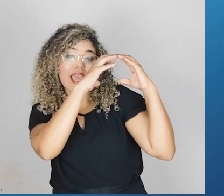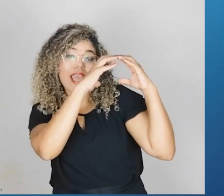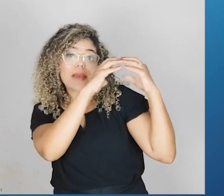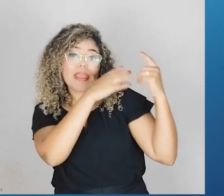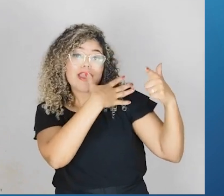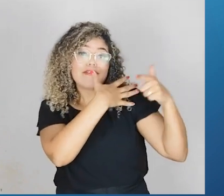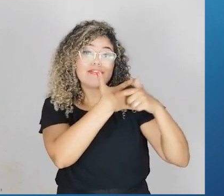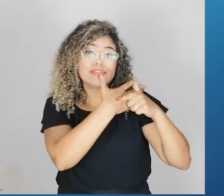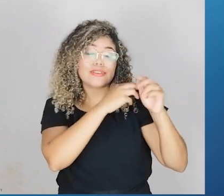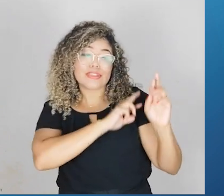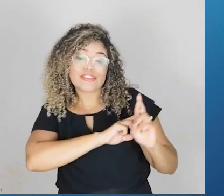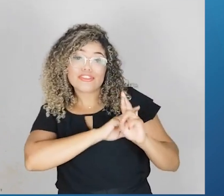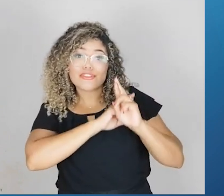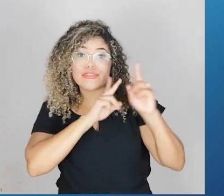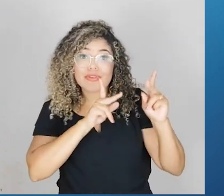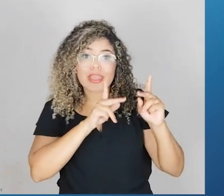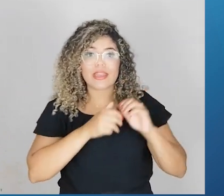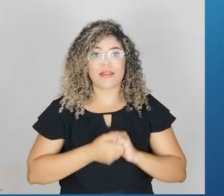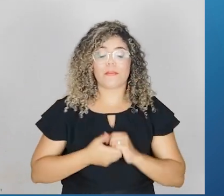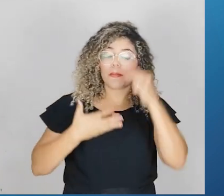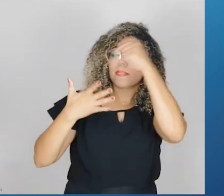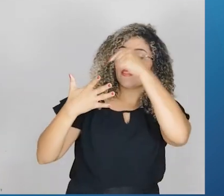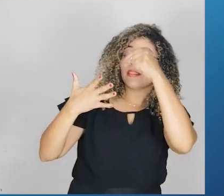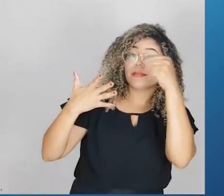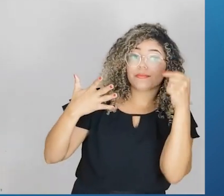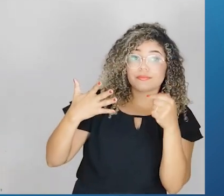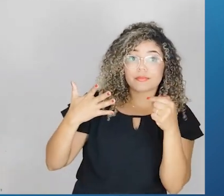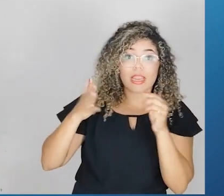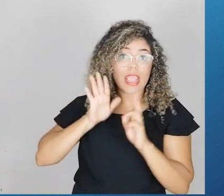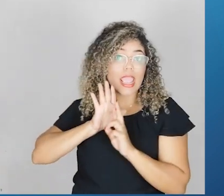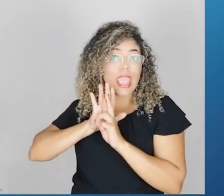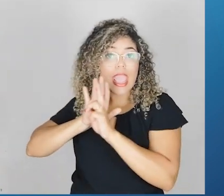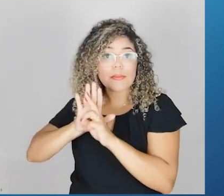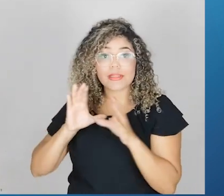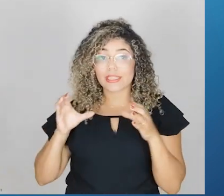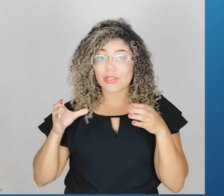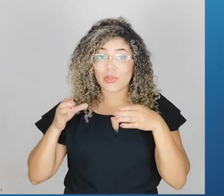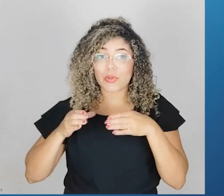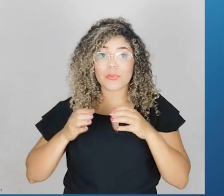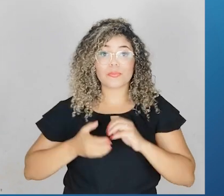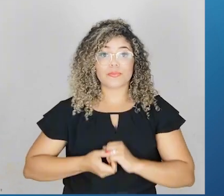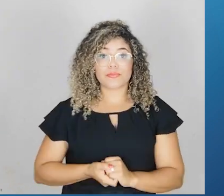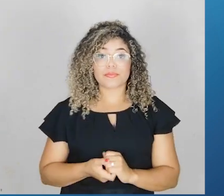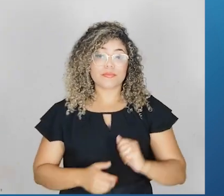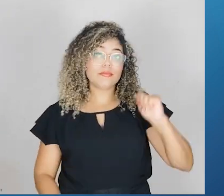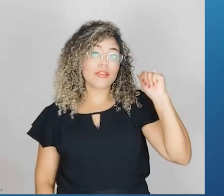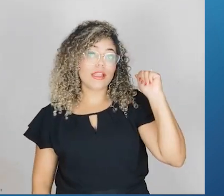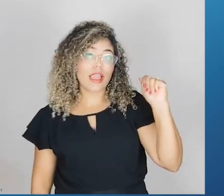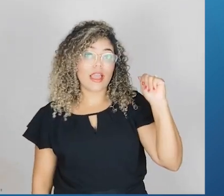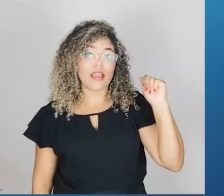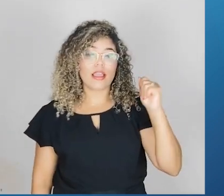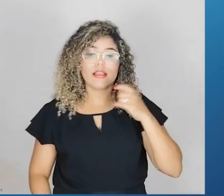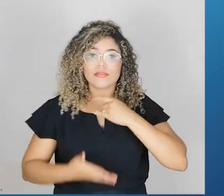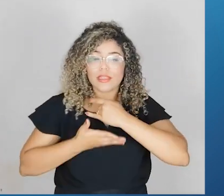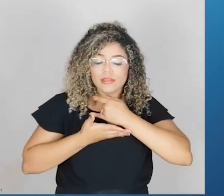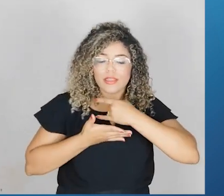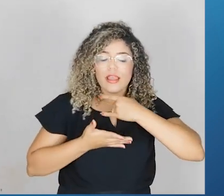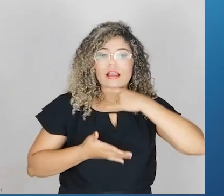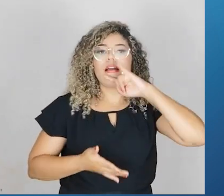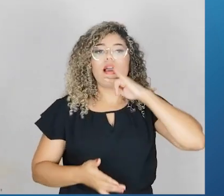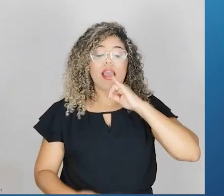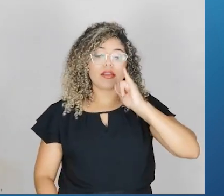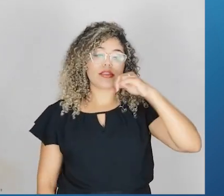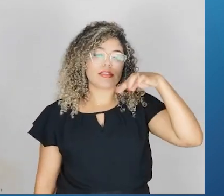de forma anormal. Assinale a alternativa que representa esse grupo. Letra A, álcools, inalantes,